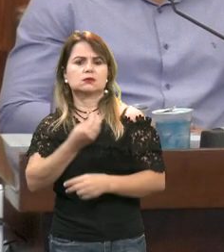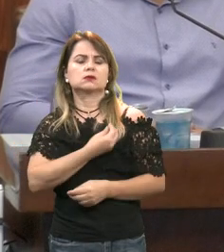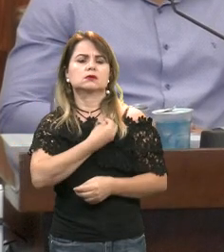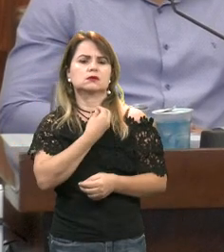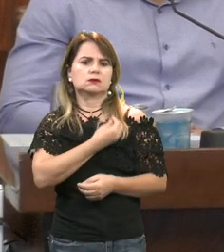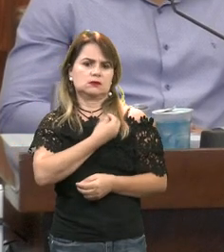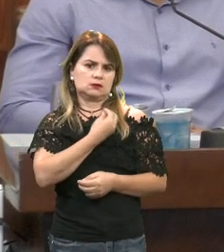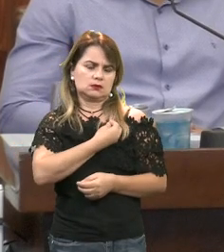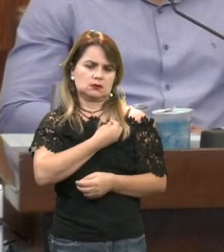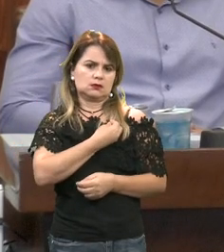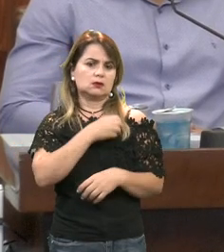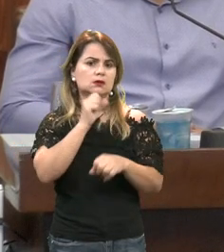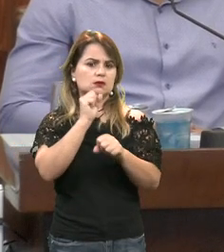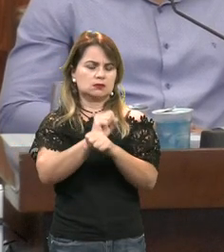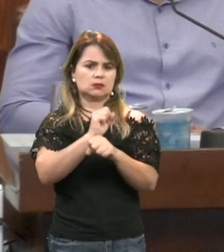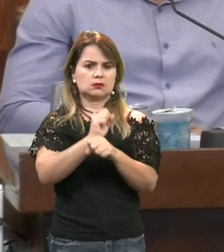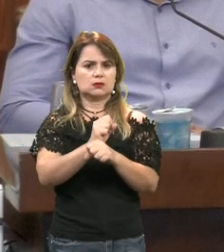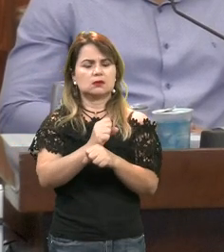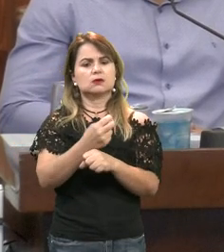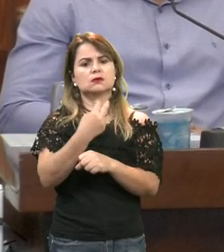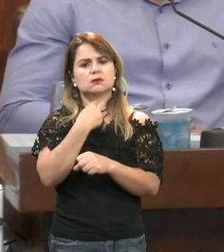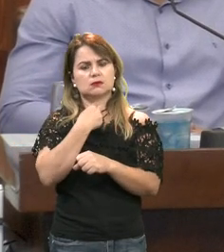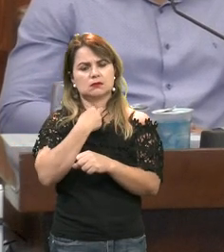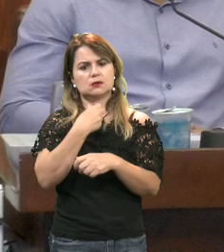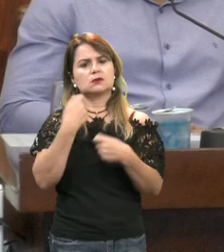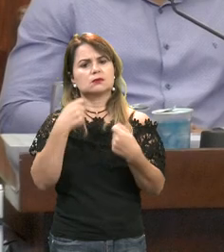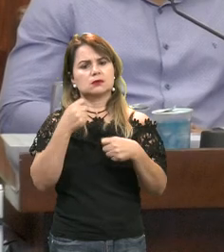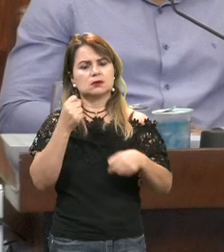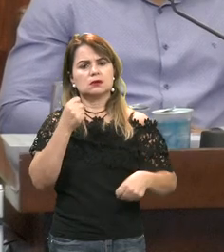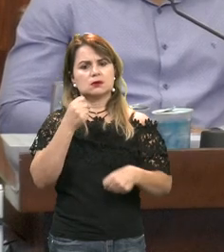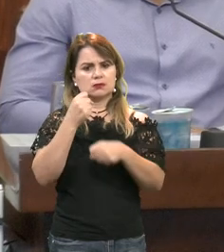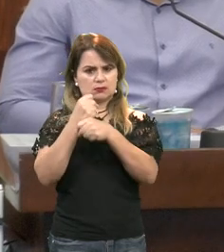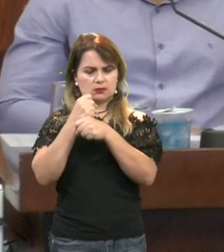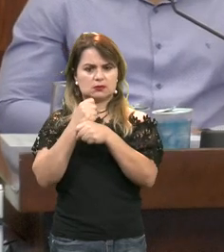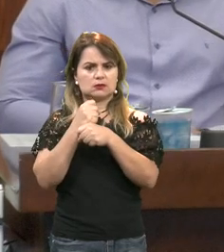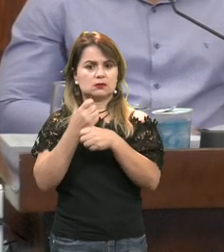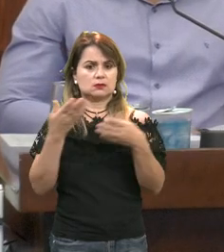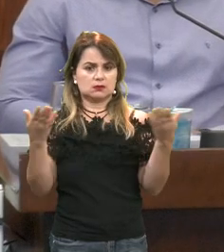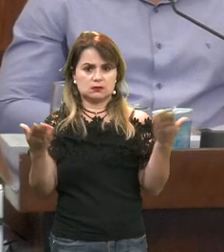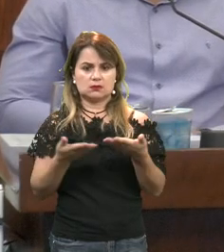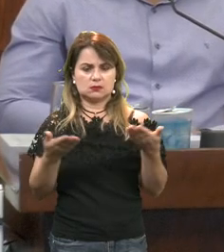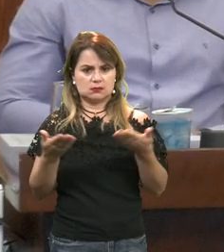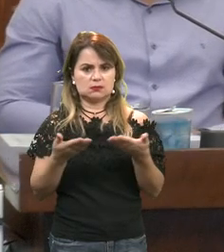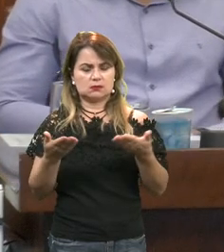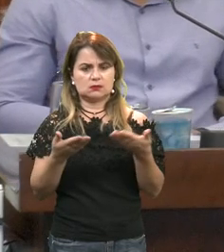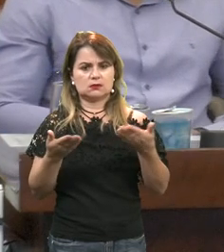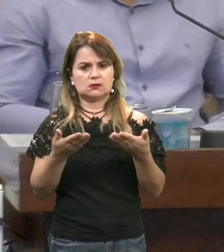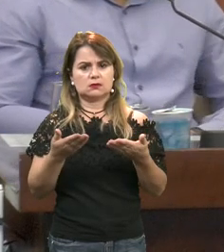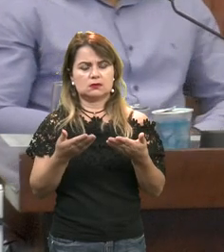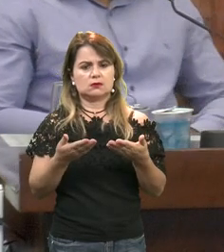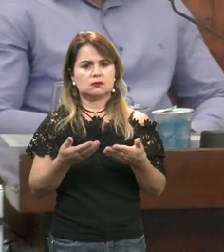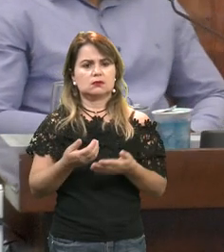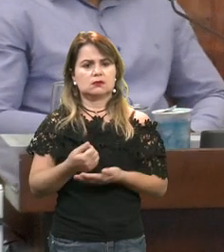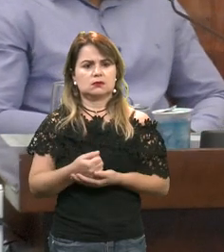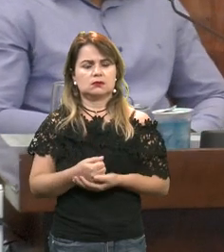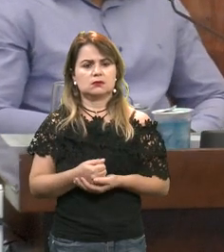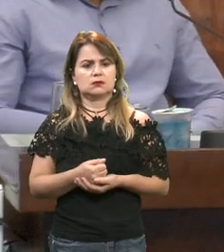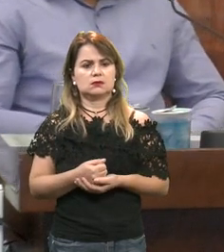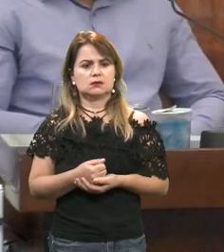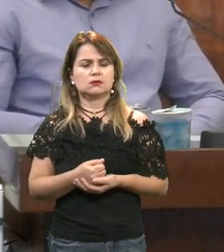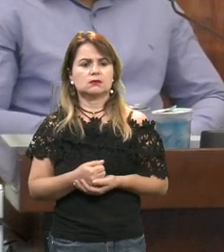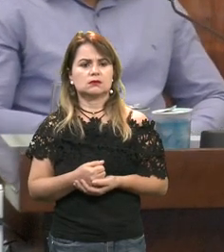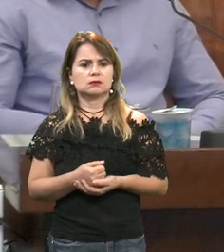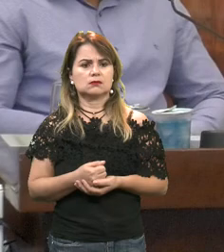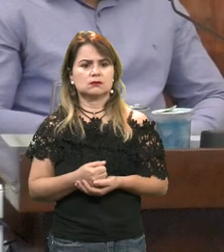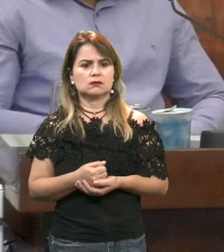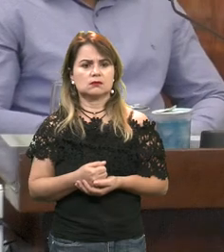não espere precisar para apoiar. Hashtag não espere precisar para